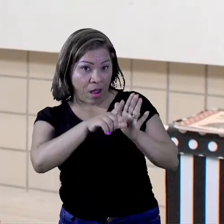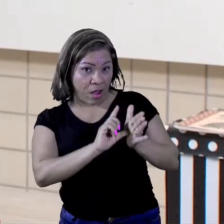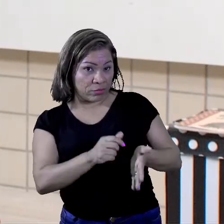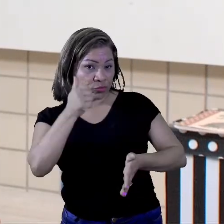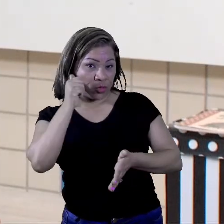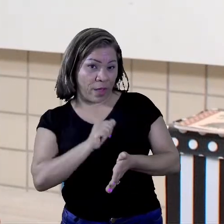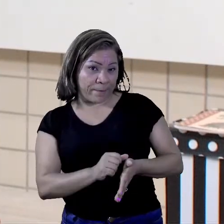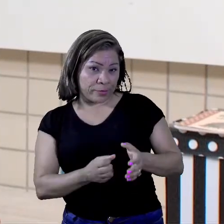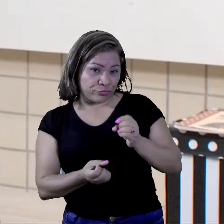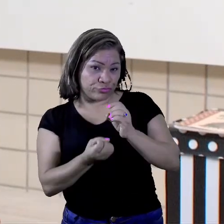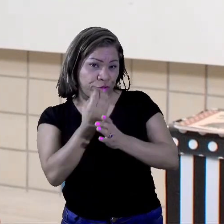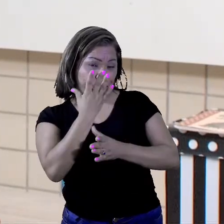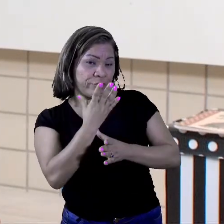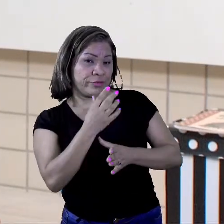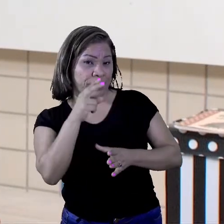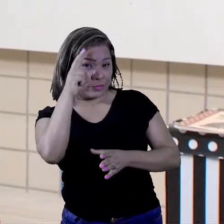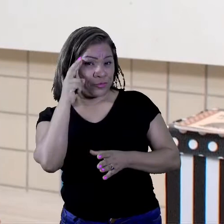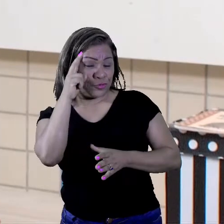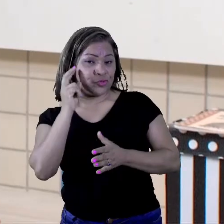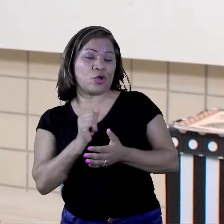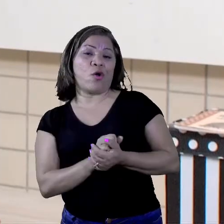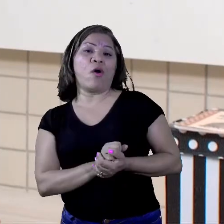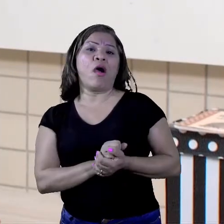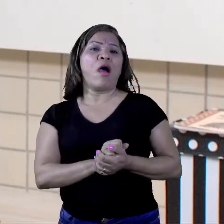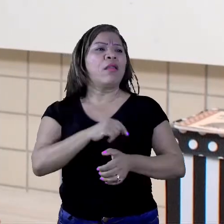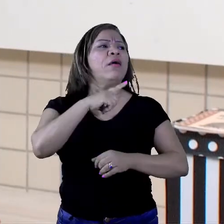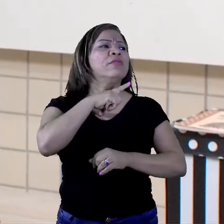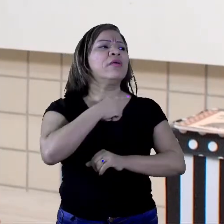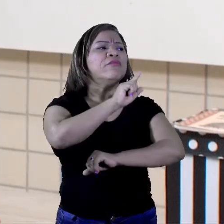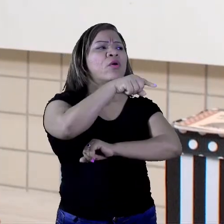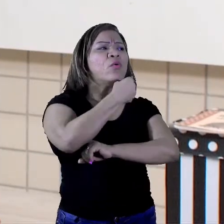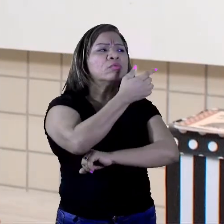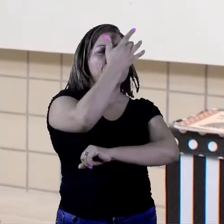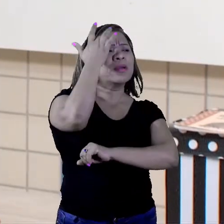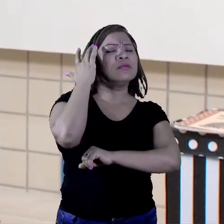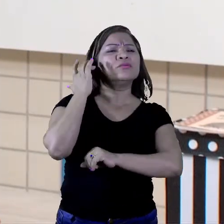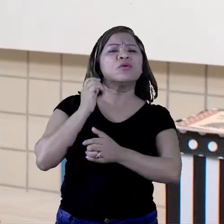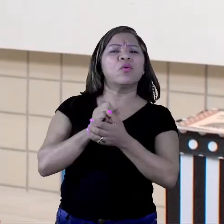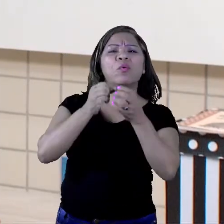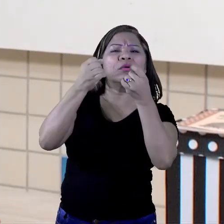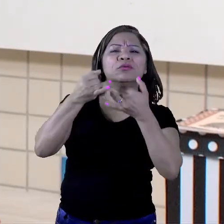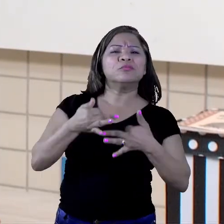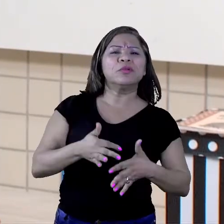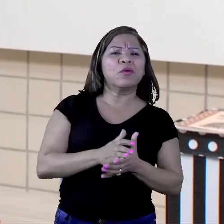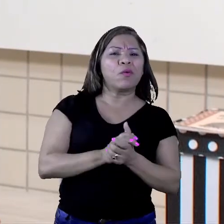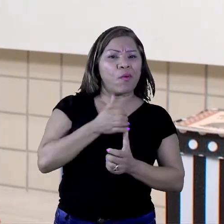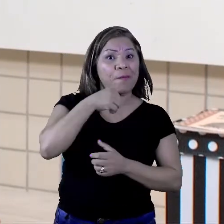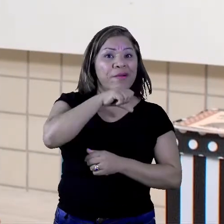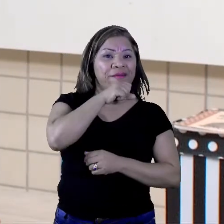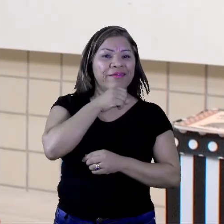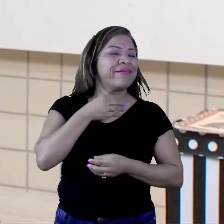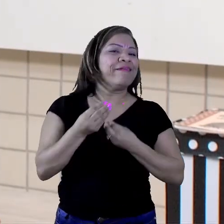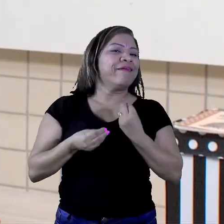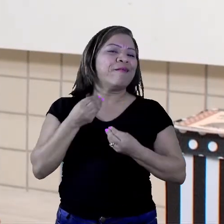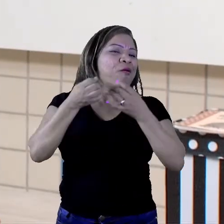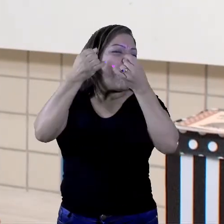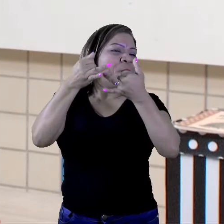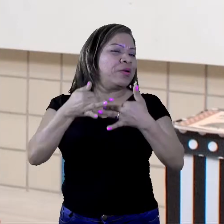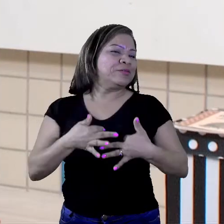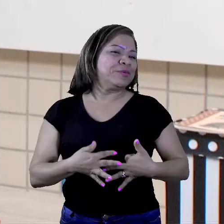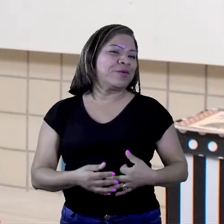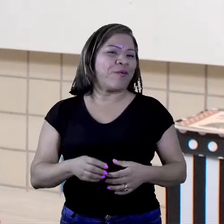teve a sorte que alguém explicou o que aconteceu, a sua mãe. Qual foi a explicação que ela deu? Lembra o que